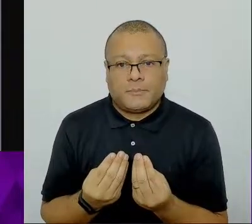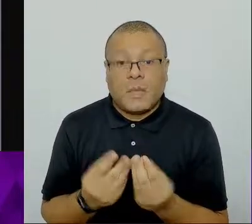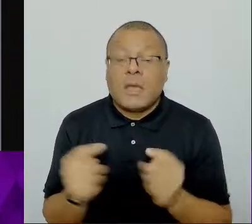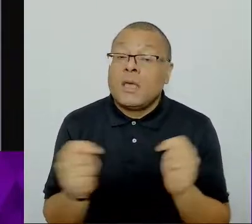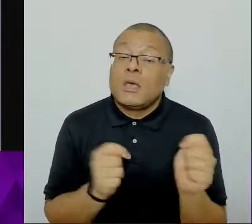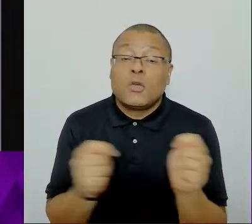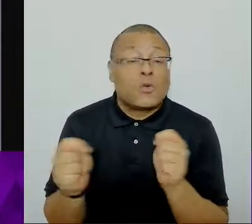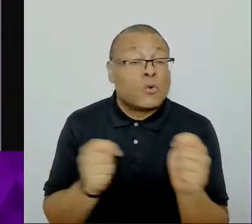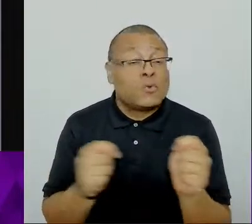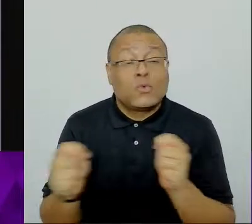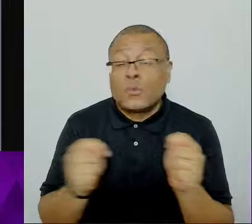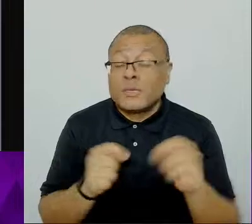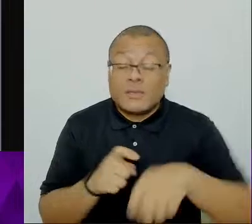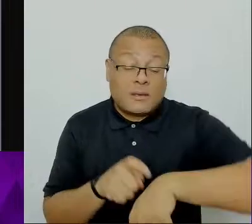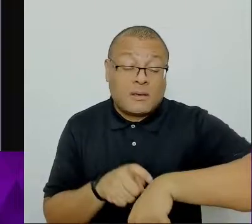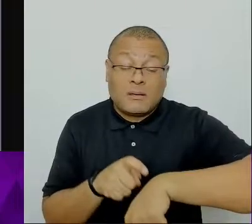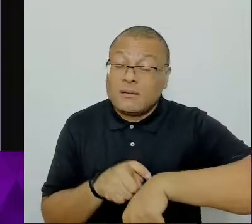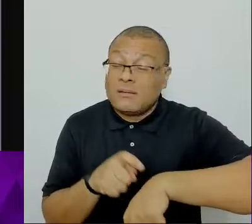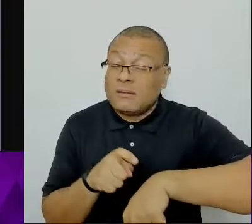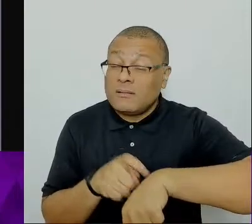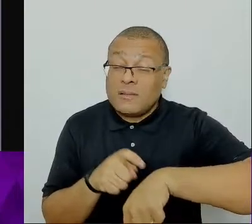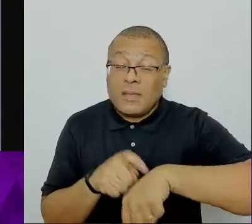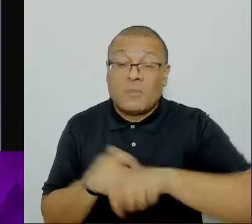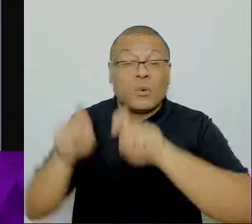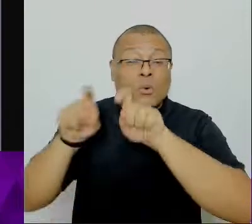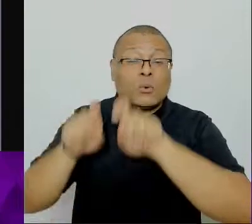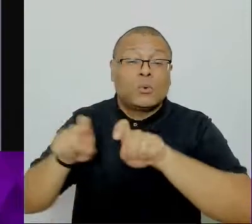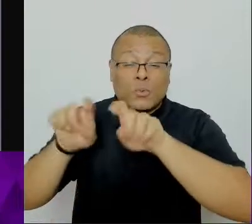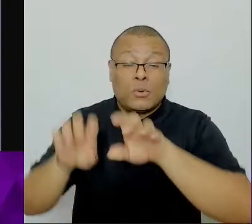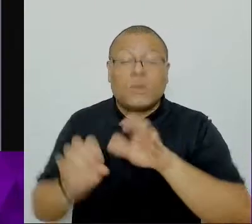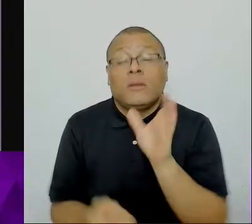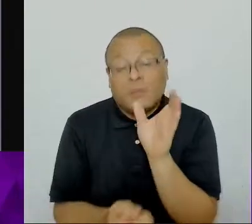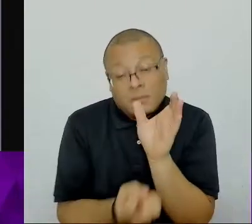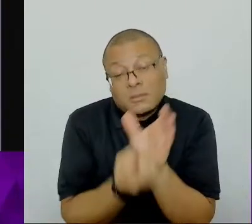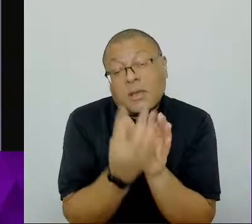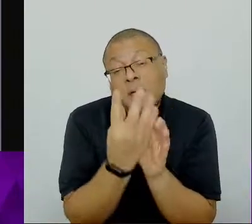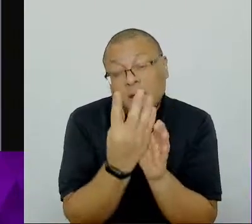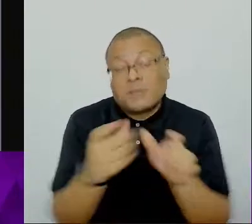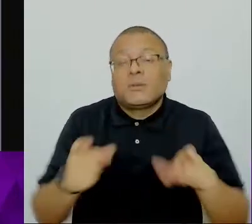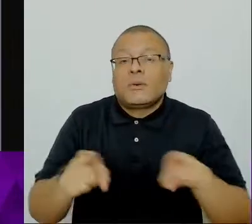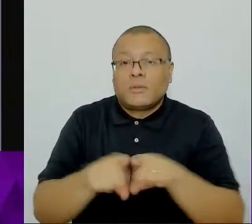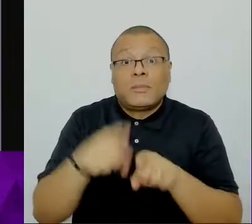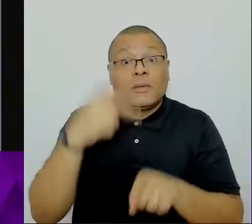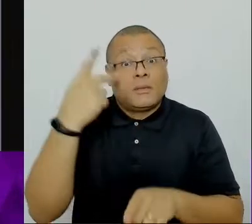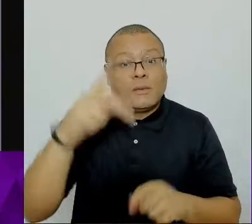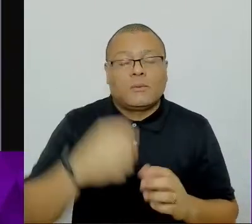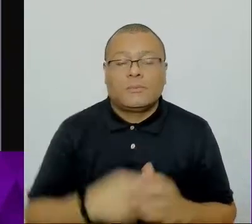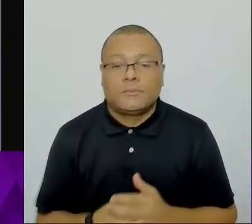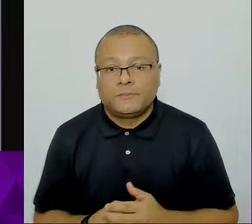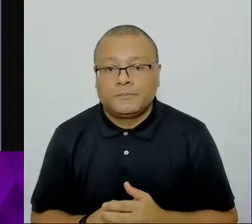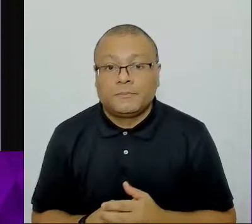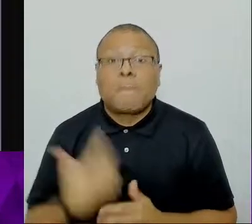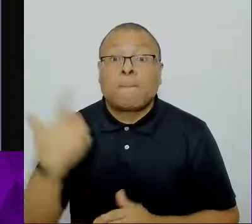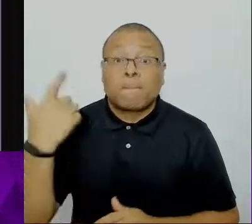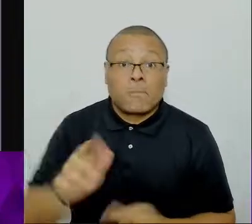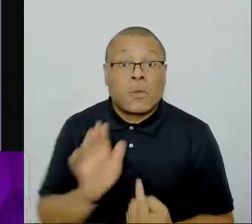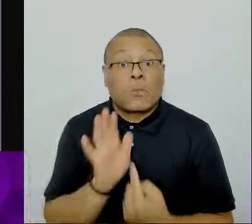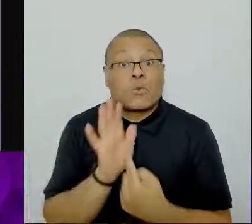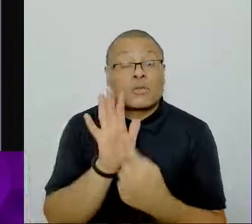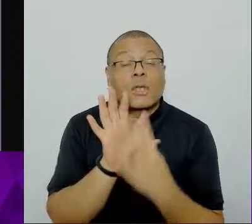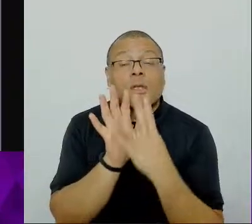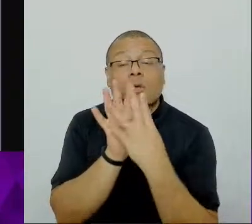economizar tempo de computação, tempo de desenvolvimento de vocês. Então, mostrar alguns